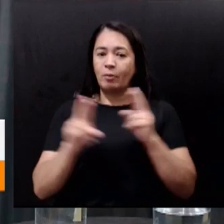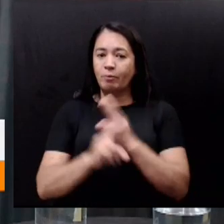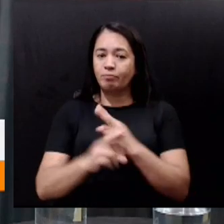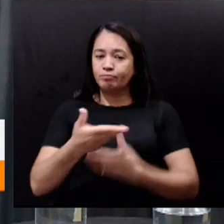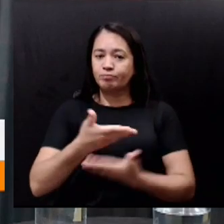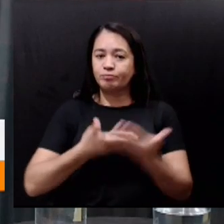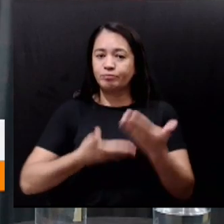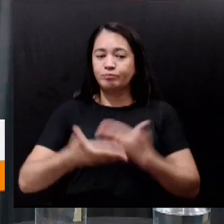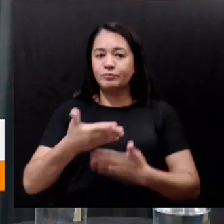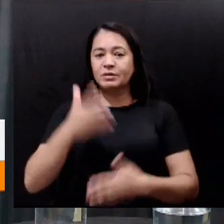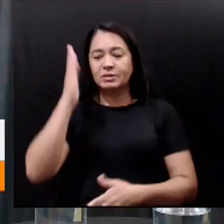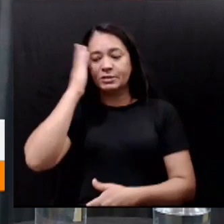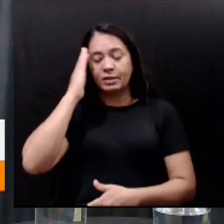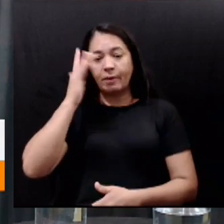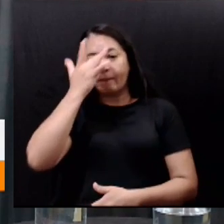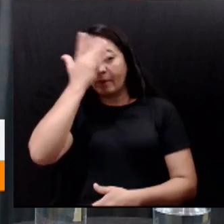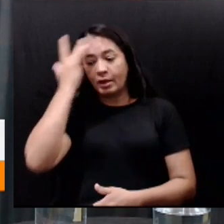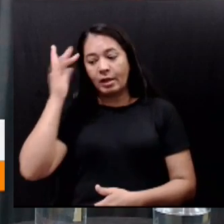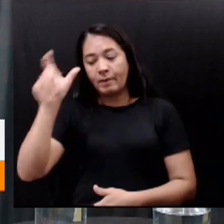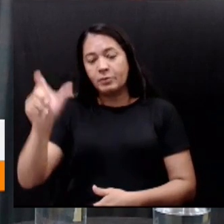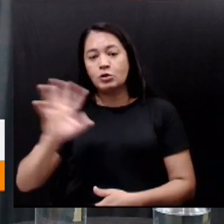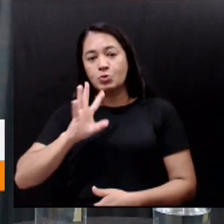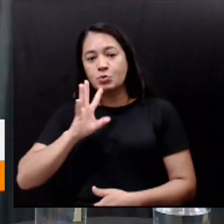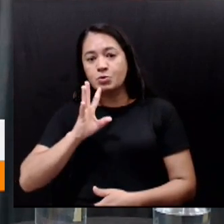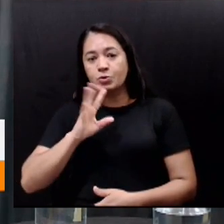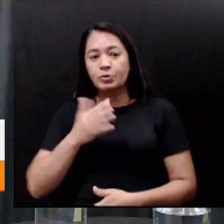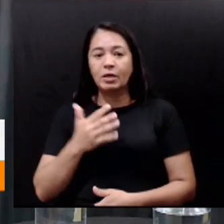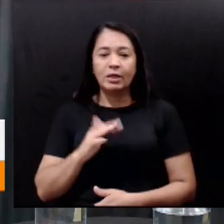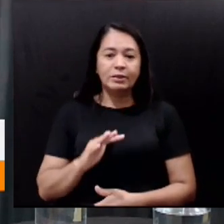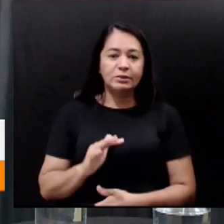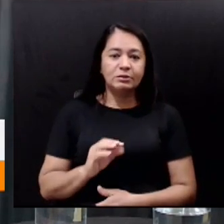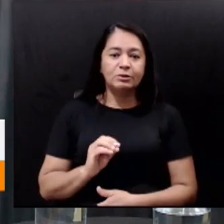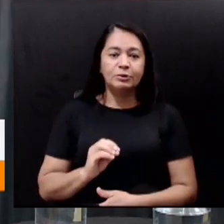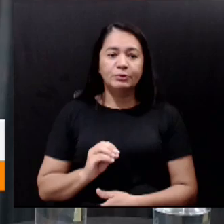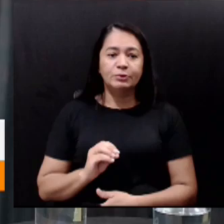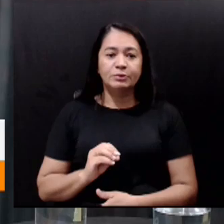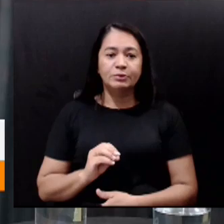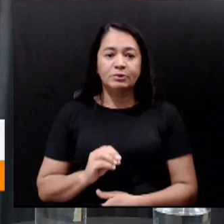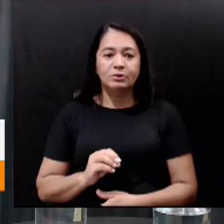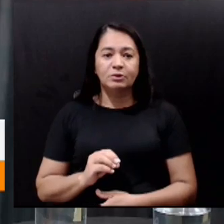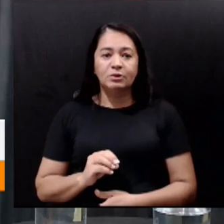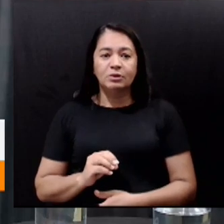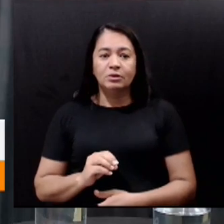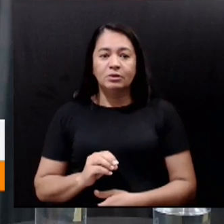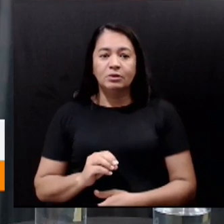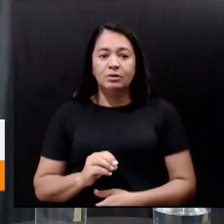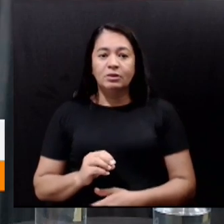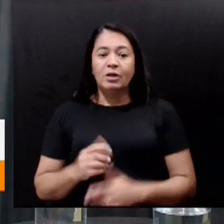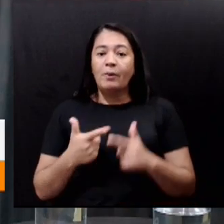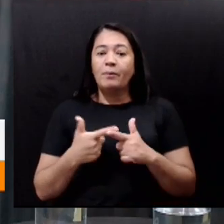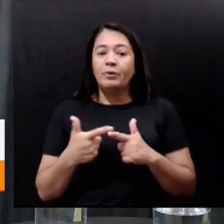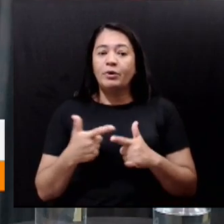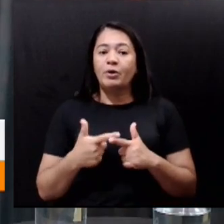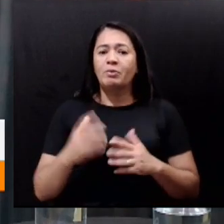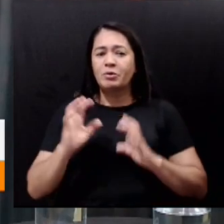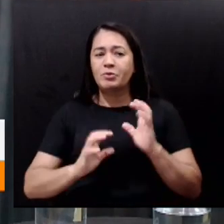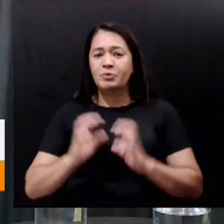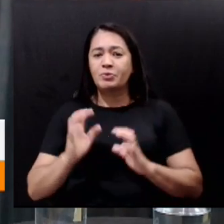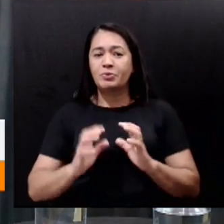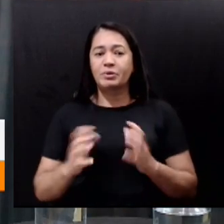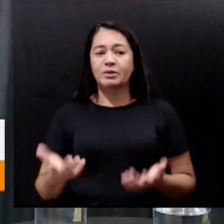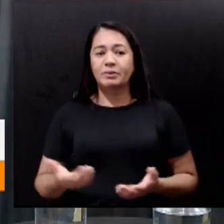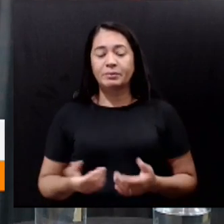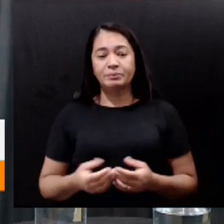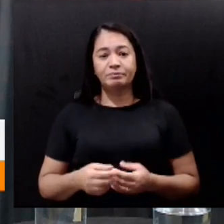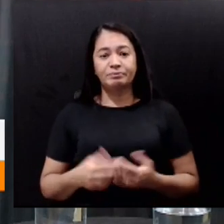ali, né? E às vezes isso acaba em problema, em discussão e desentendimento. Então, além de não